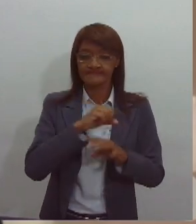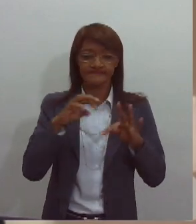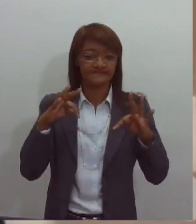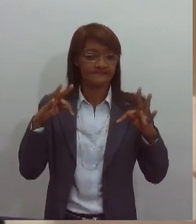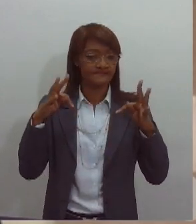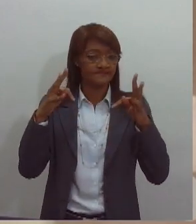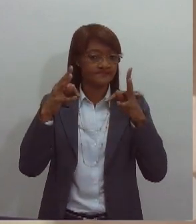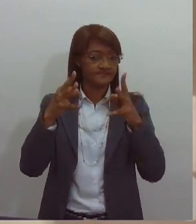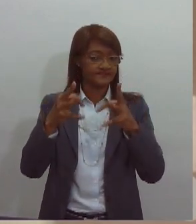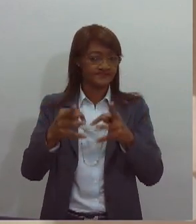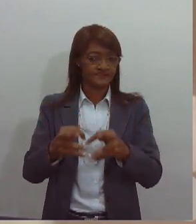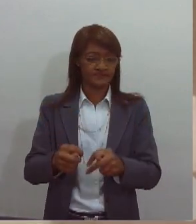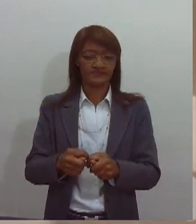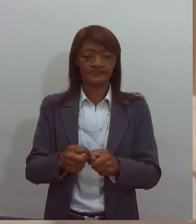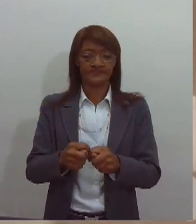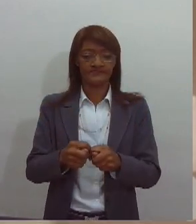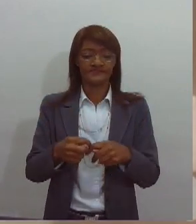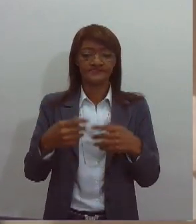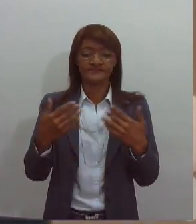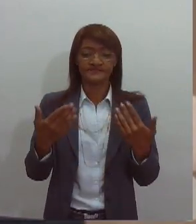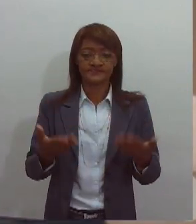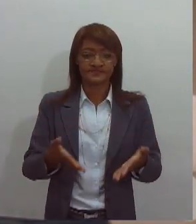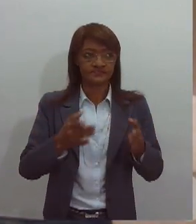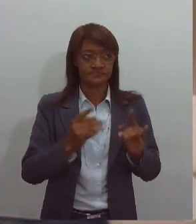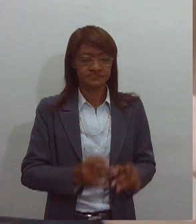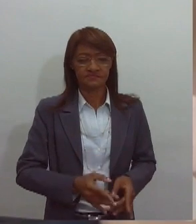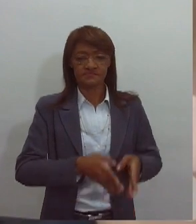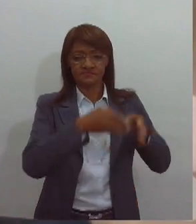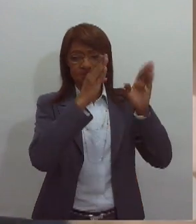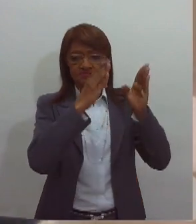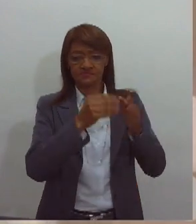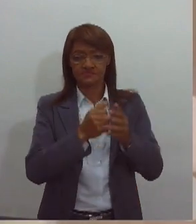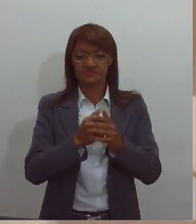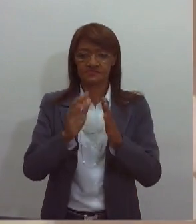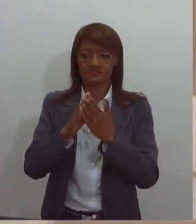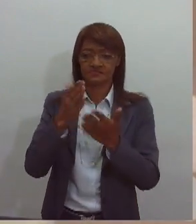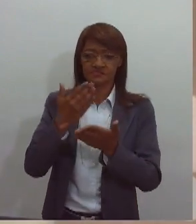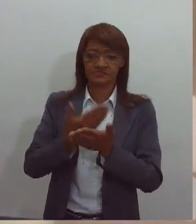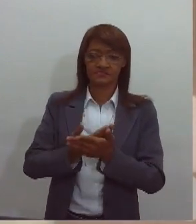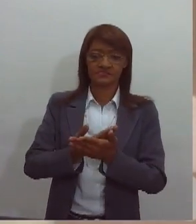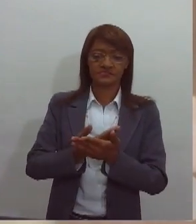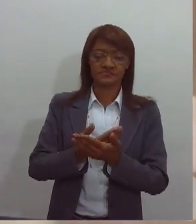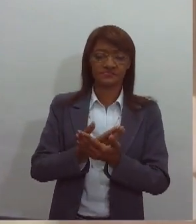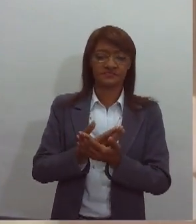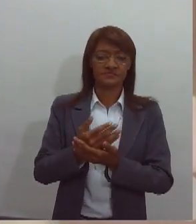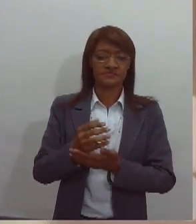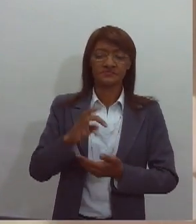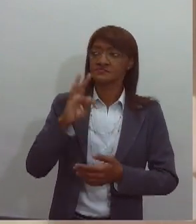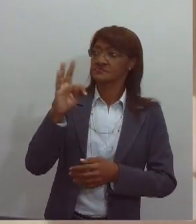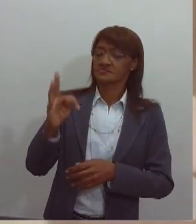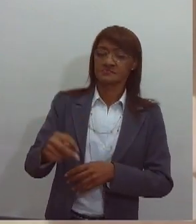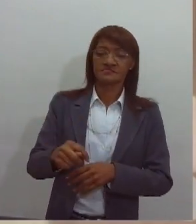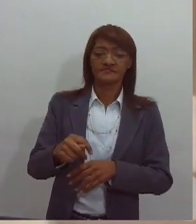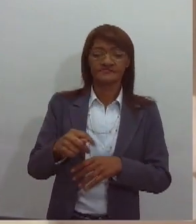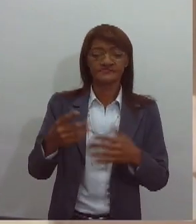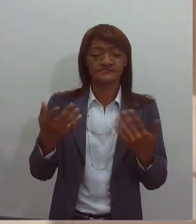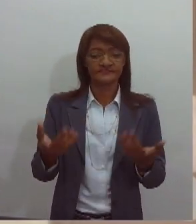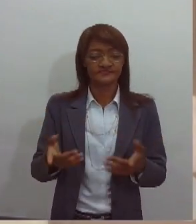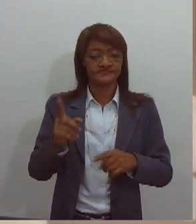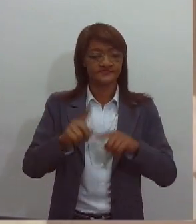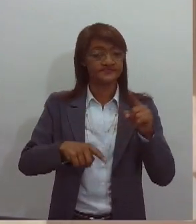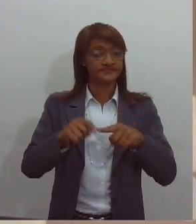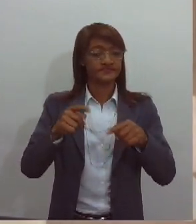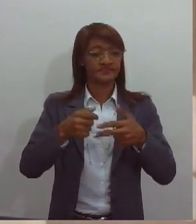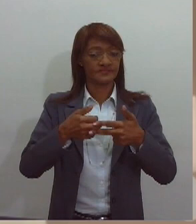de prédios públicos municipais, todas as escolas, todos os equipamentos de IoT que a gente disponibiliza na